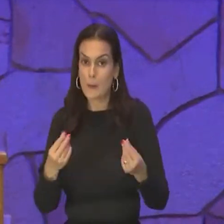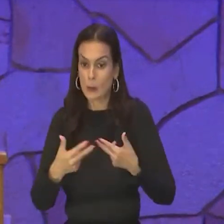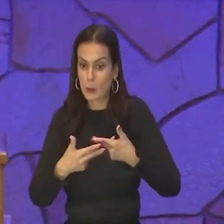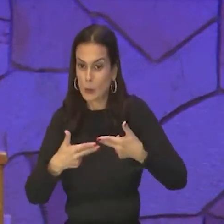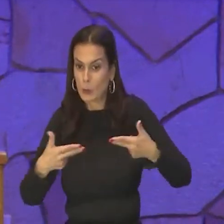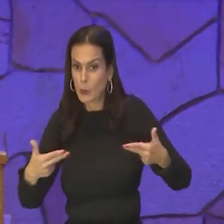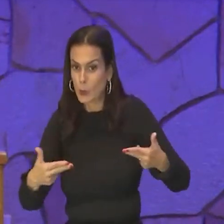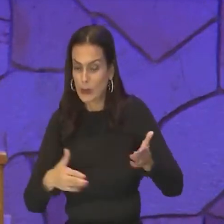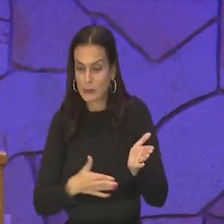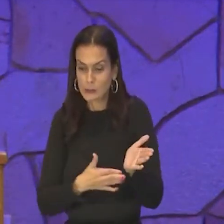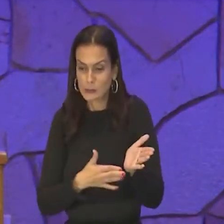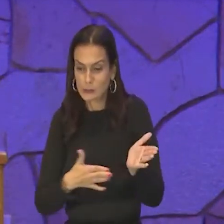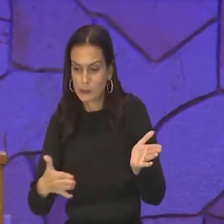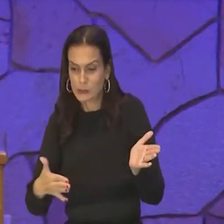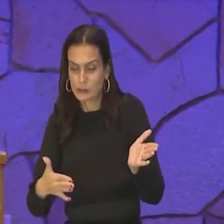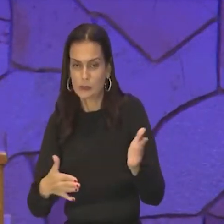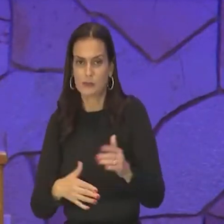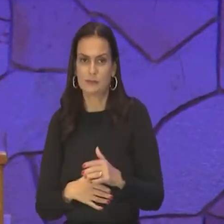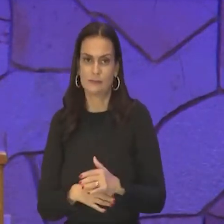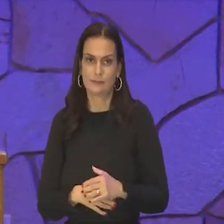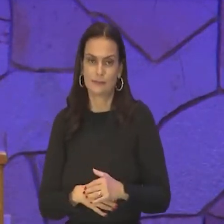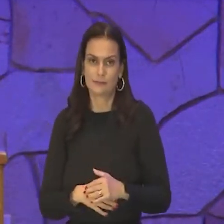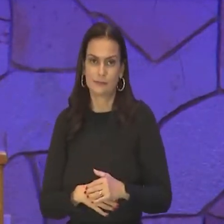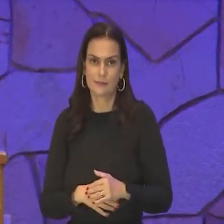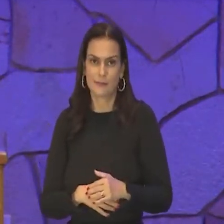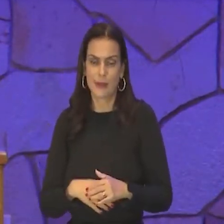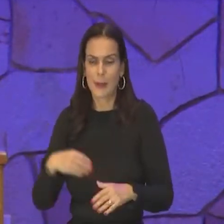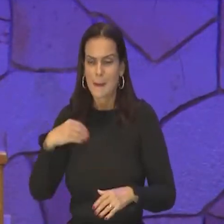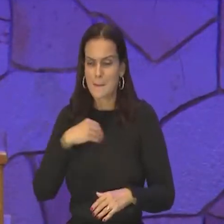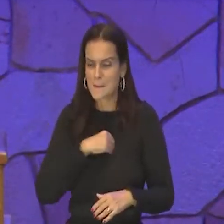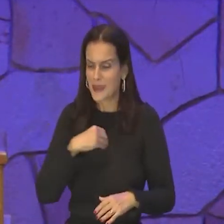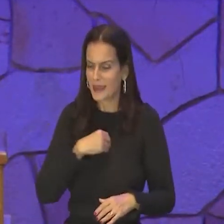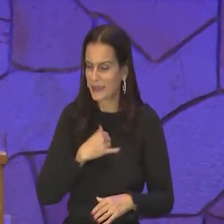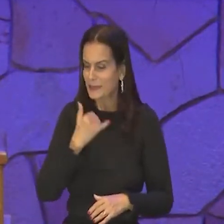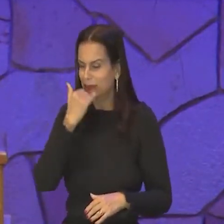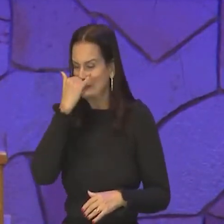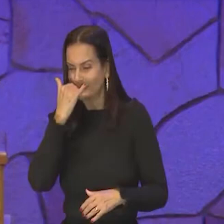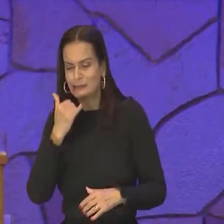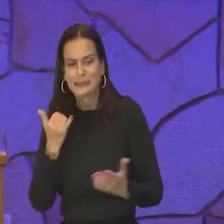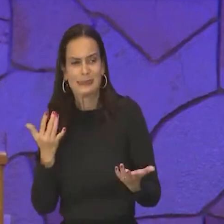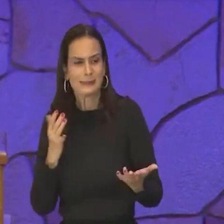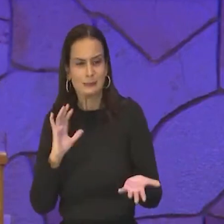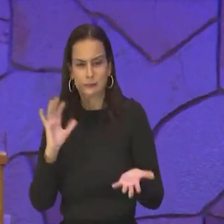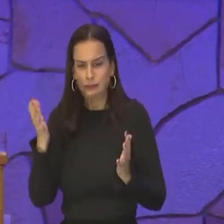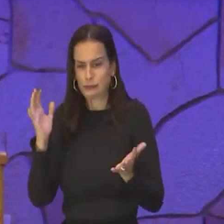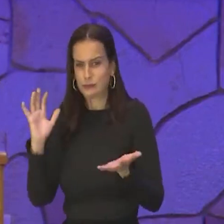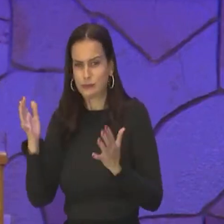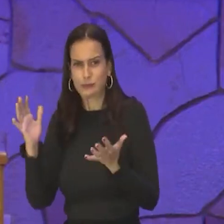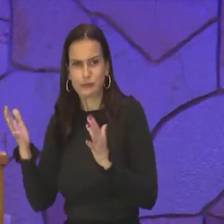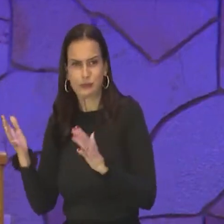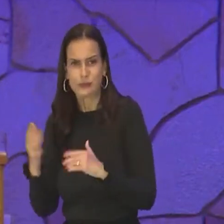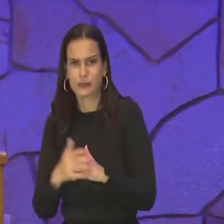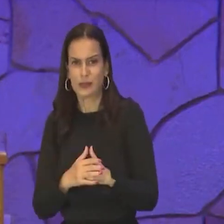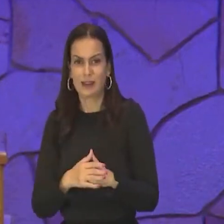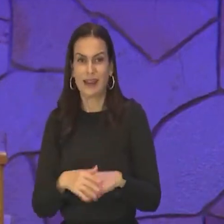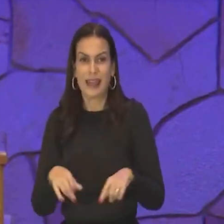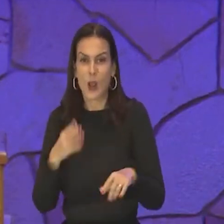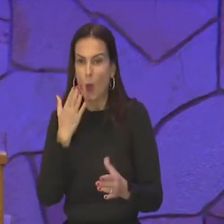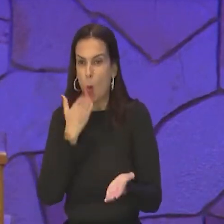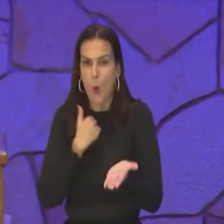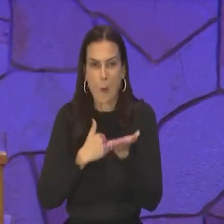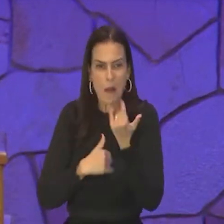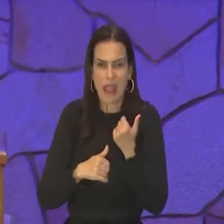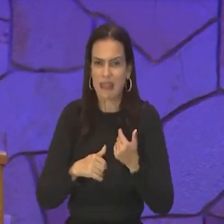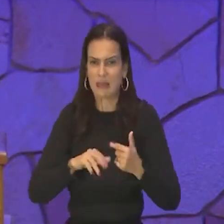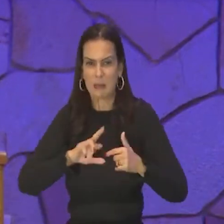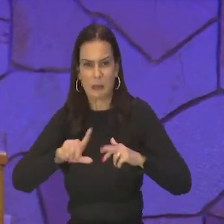estavam fora do lugar, em que pecados estavam sendo cometidos, inclusive a glutonaria,